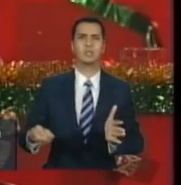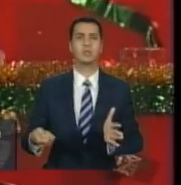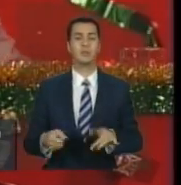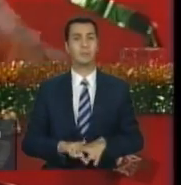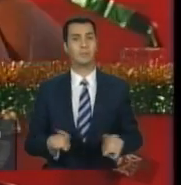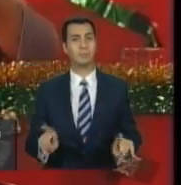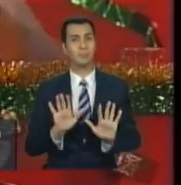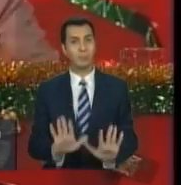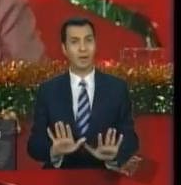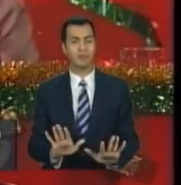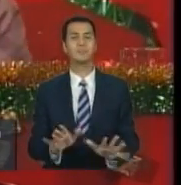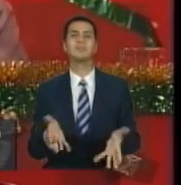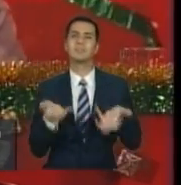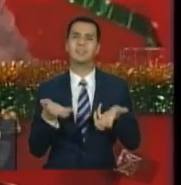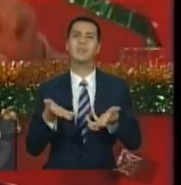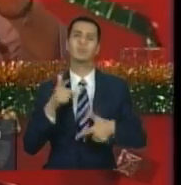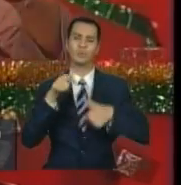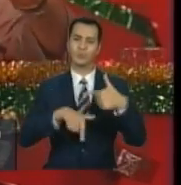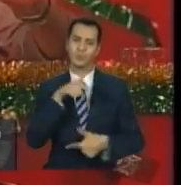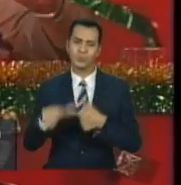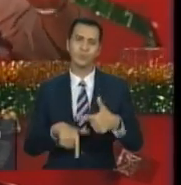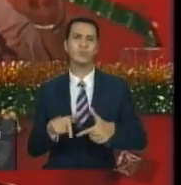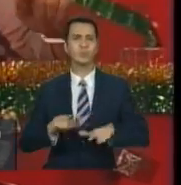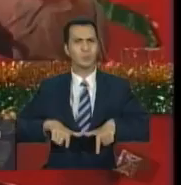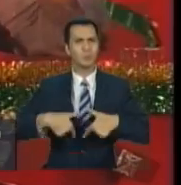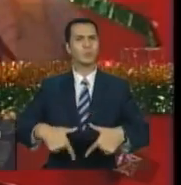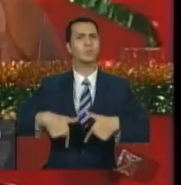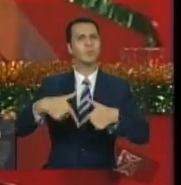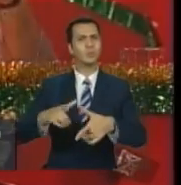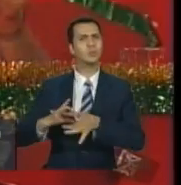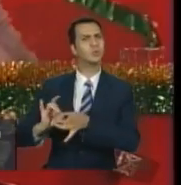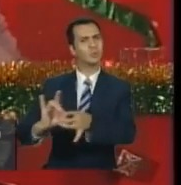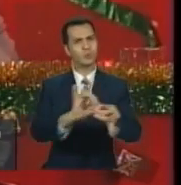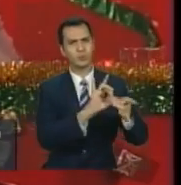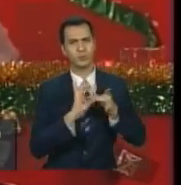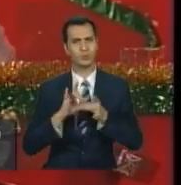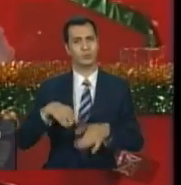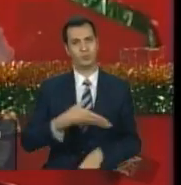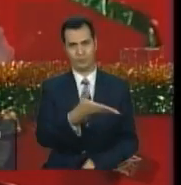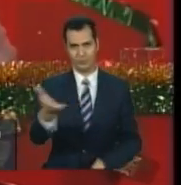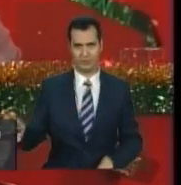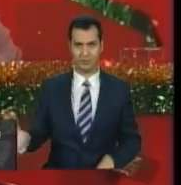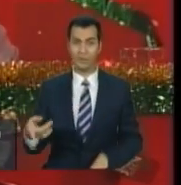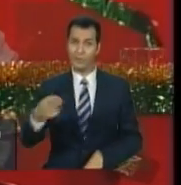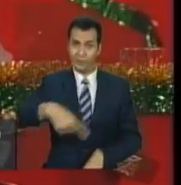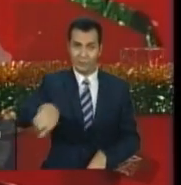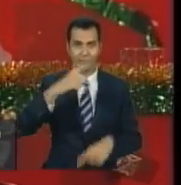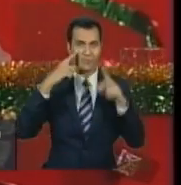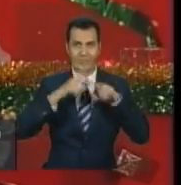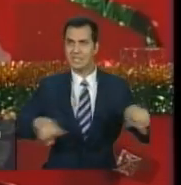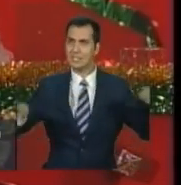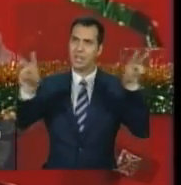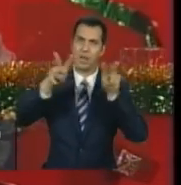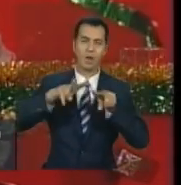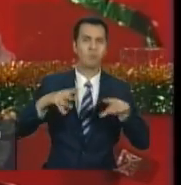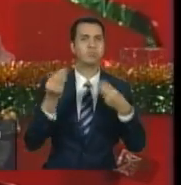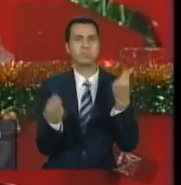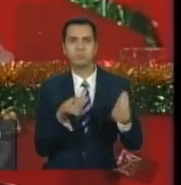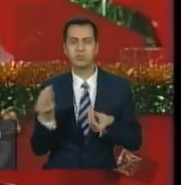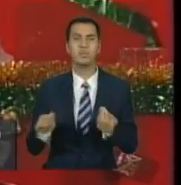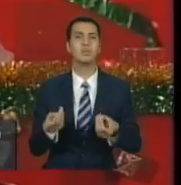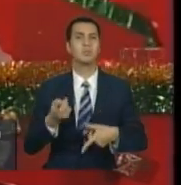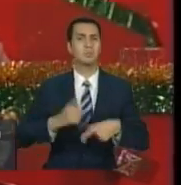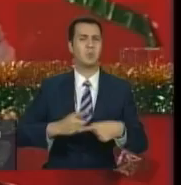Agora, lutar junto com vocês, lutar junto com a visão que vocês têm, porque nós não queremos